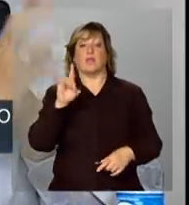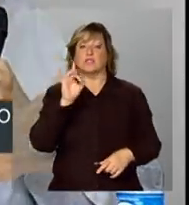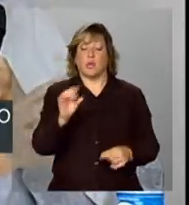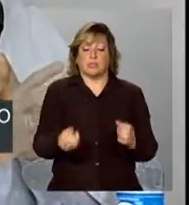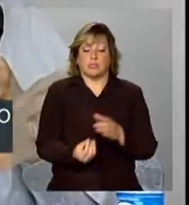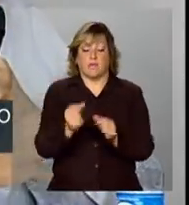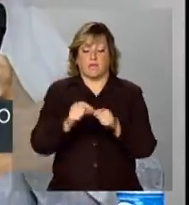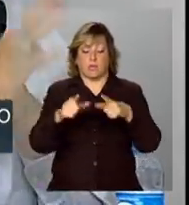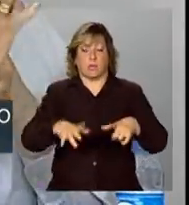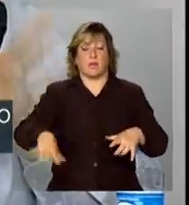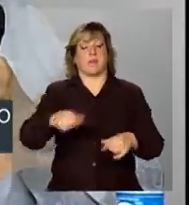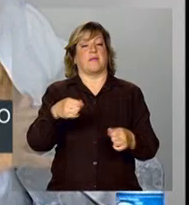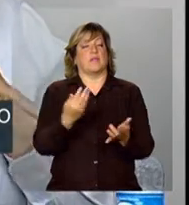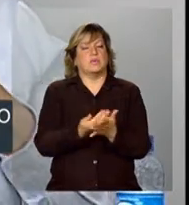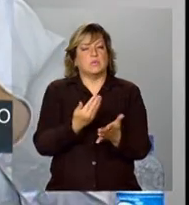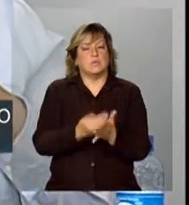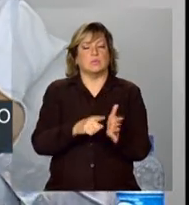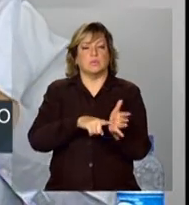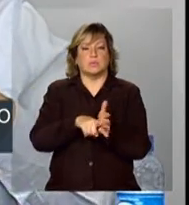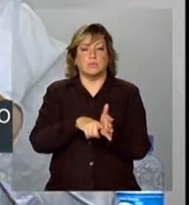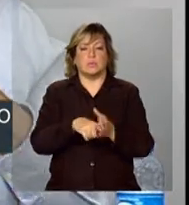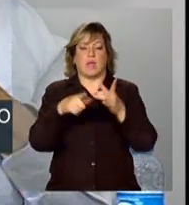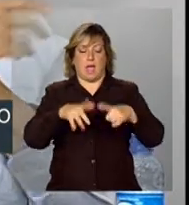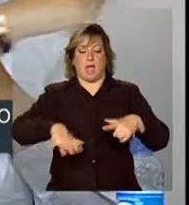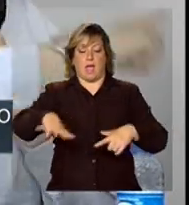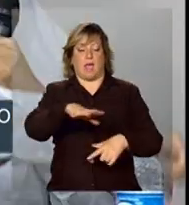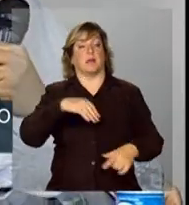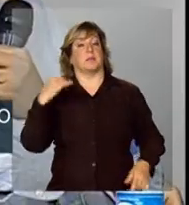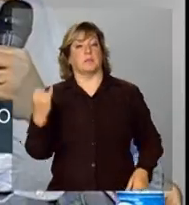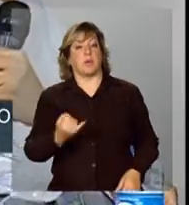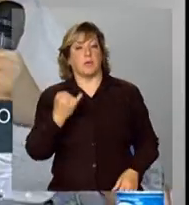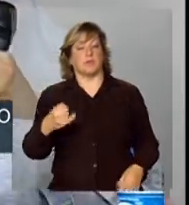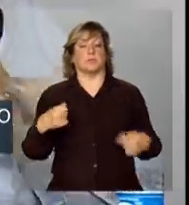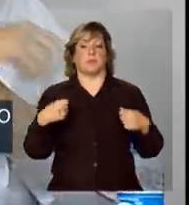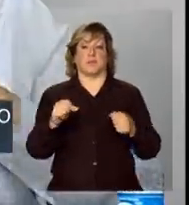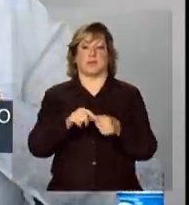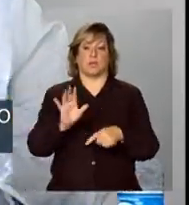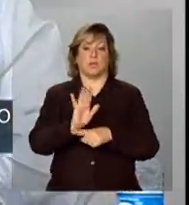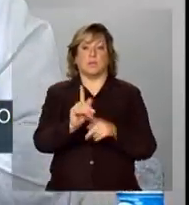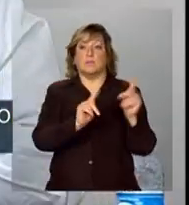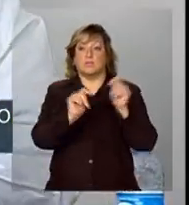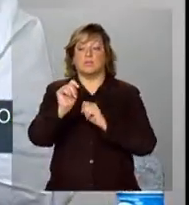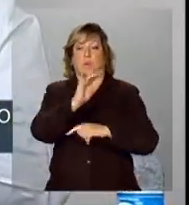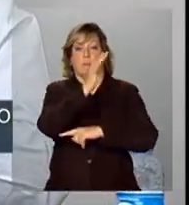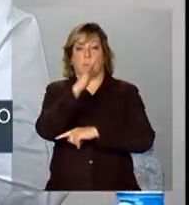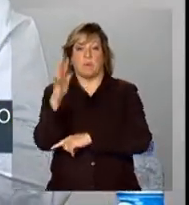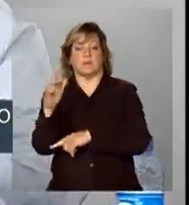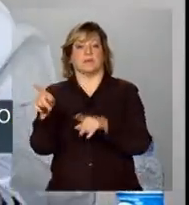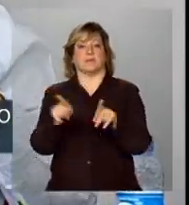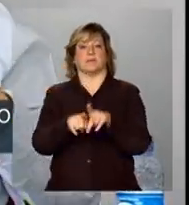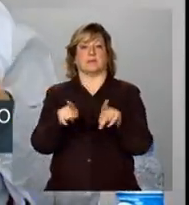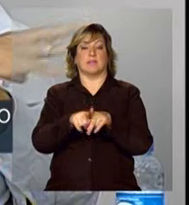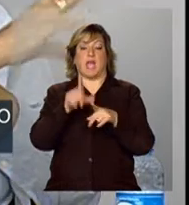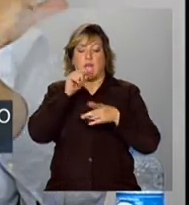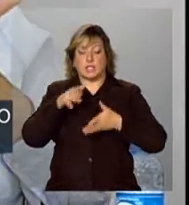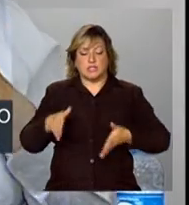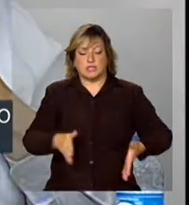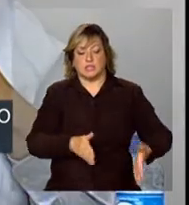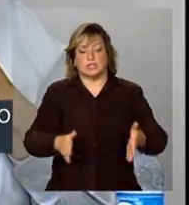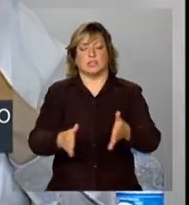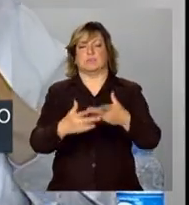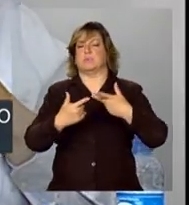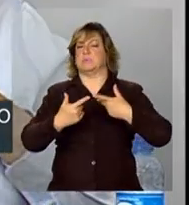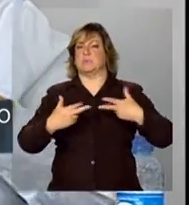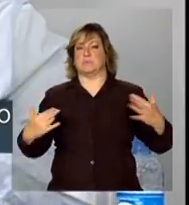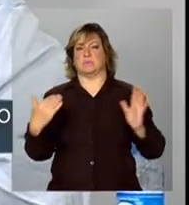que fazer novos estudos de áreas importantes que devem ser criadas pela função de proteção da floresta, pela função estratégica de mananciais, enfim, tem uma série